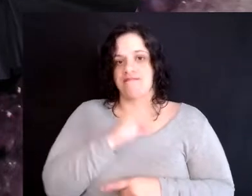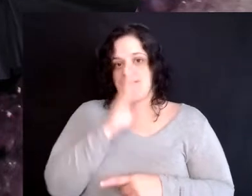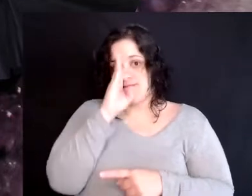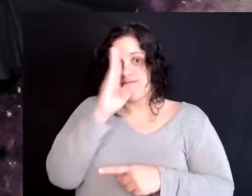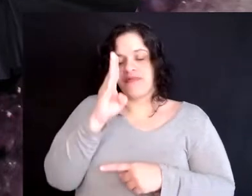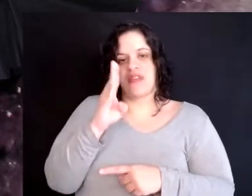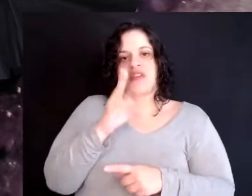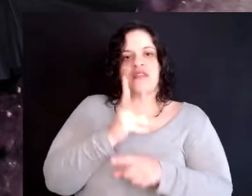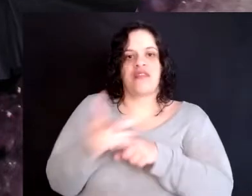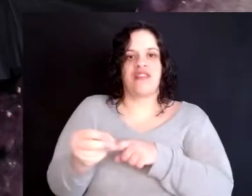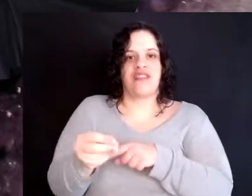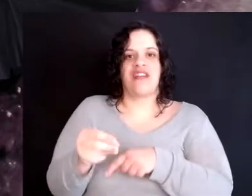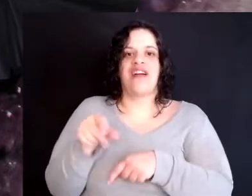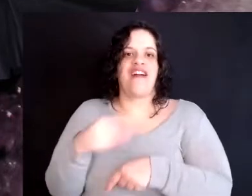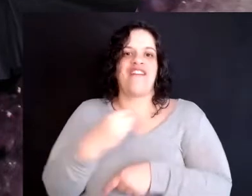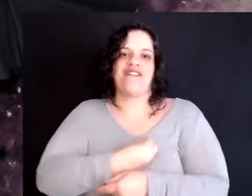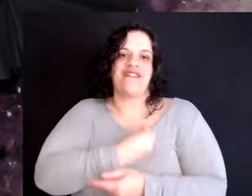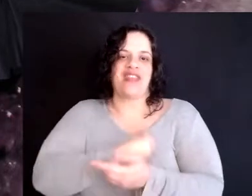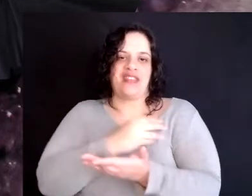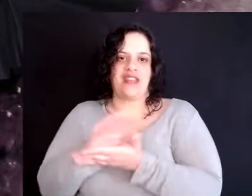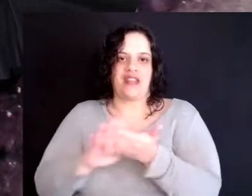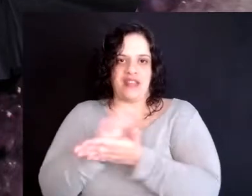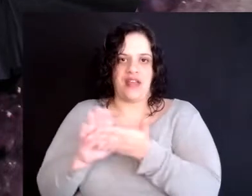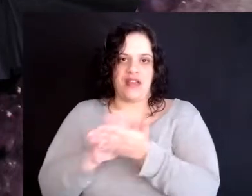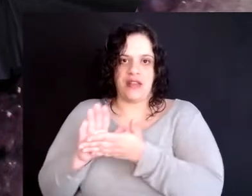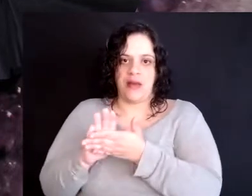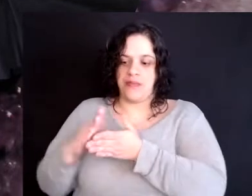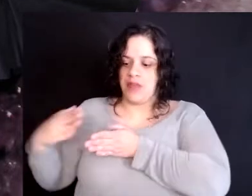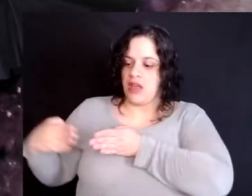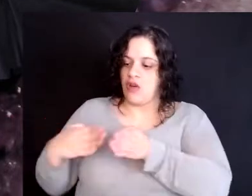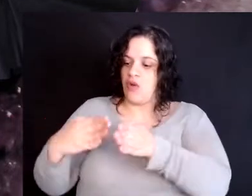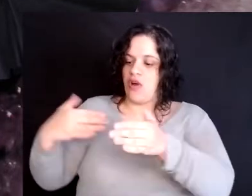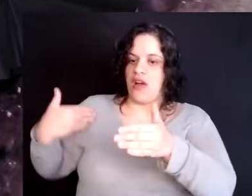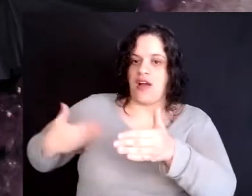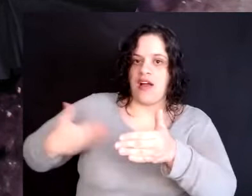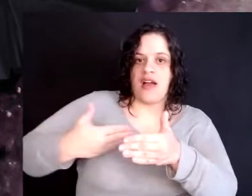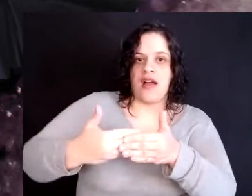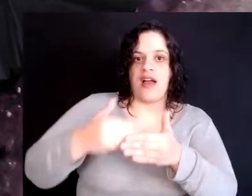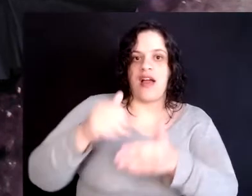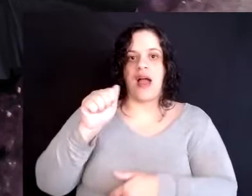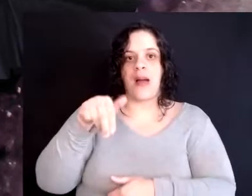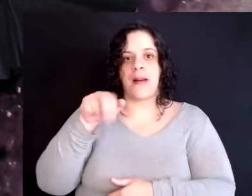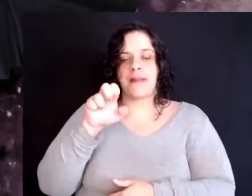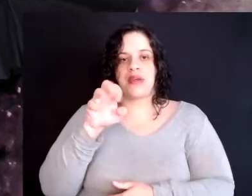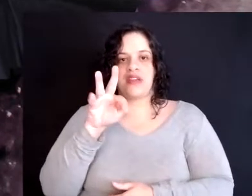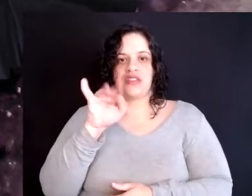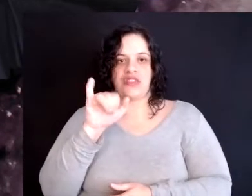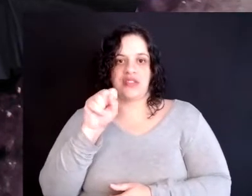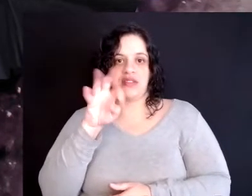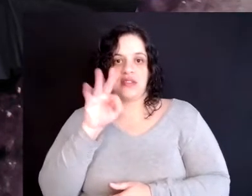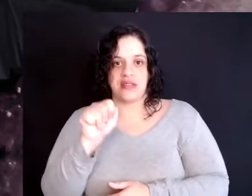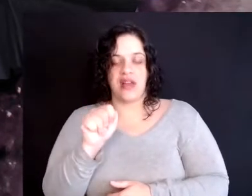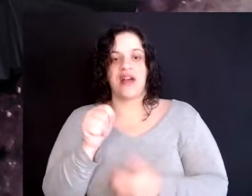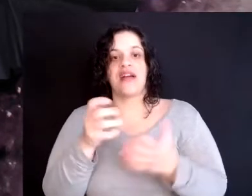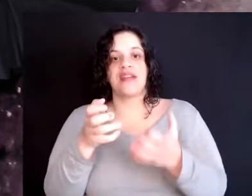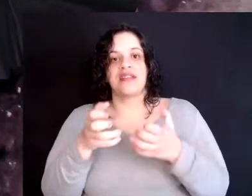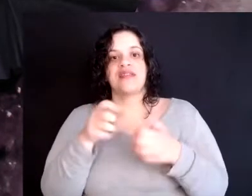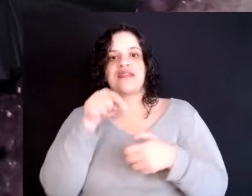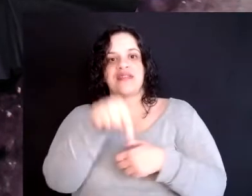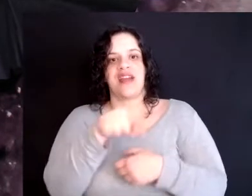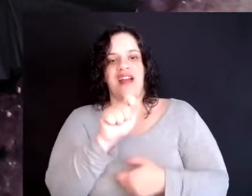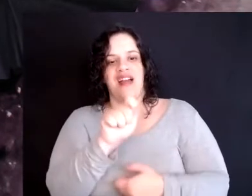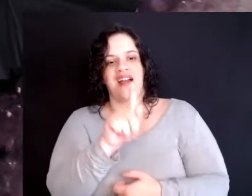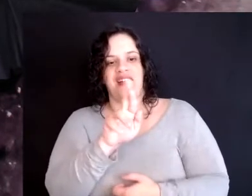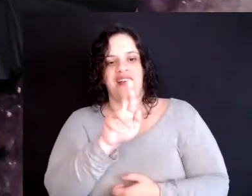ametista em direção à Terra, porque a Grégora simboliza, sintetiza